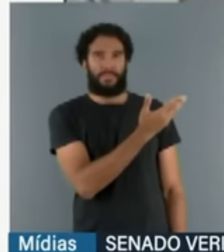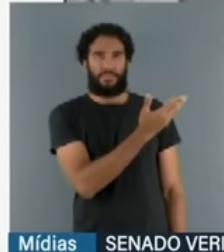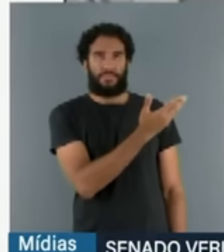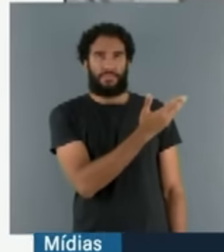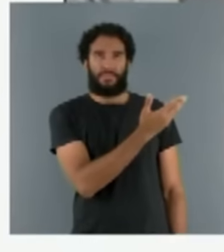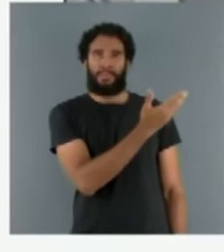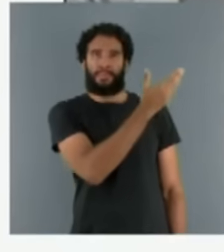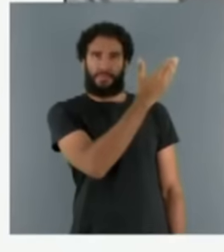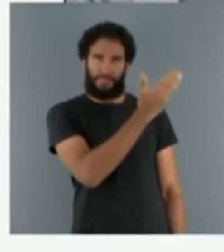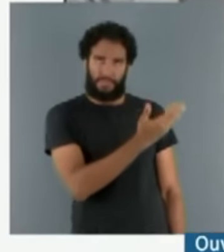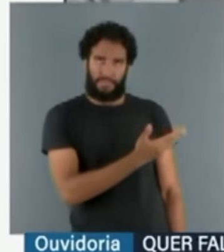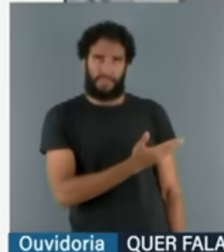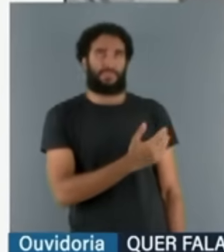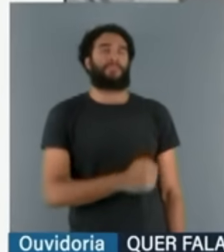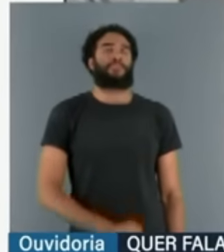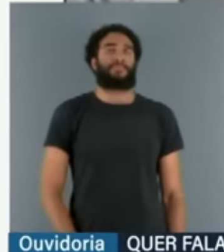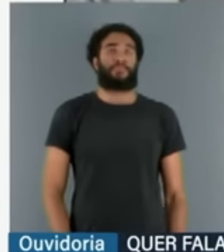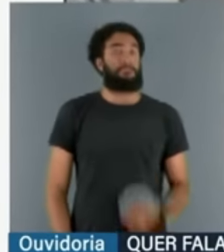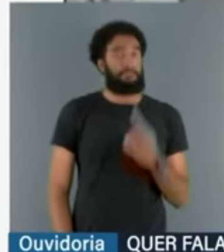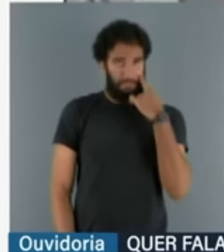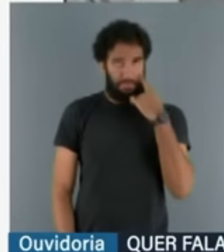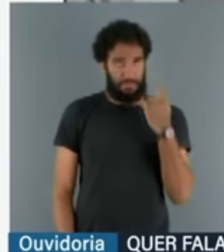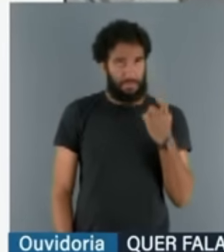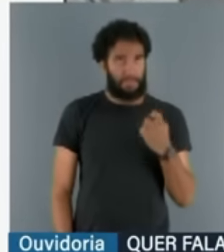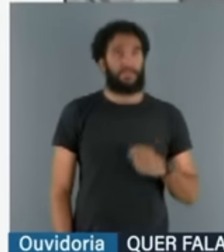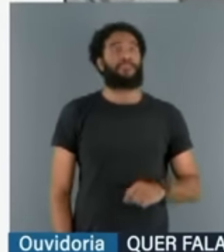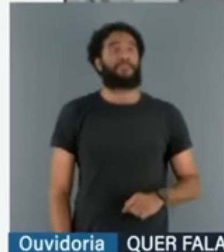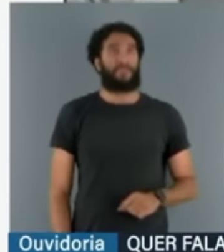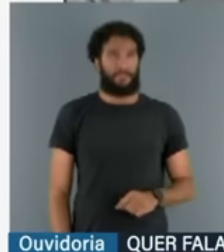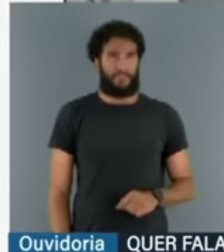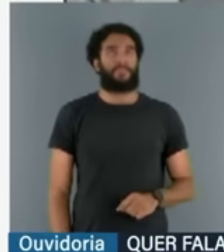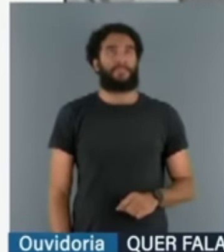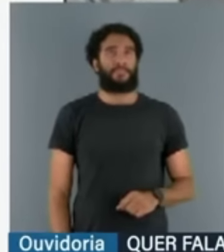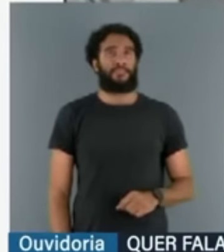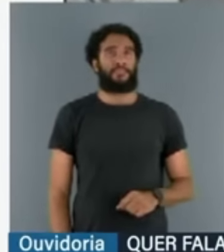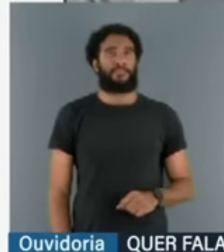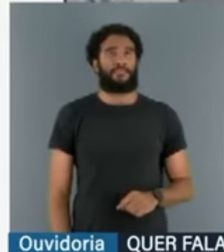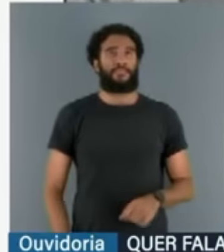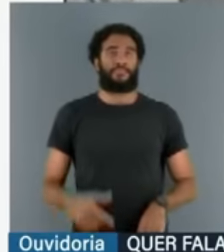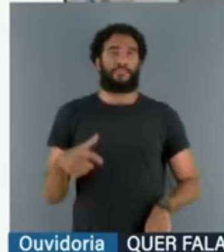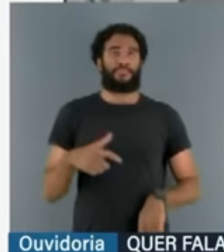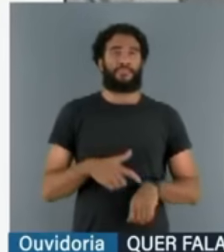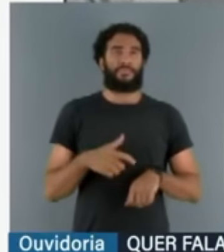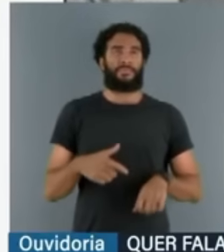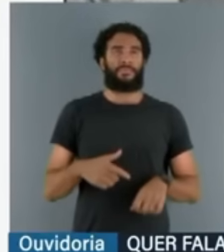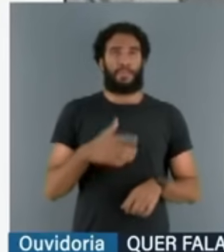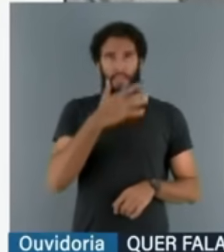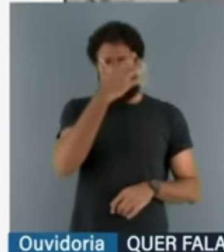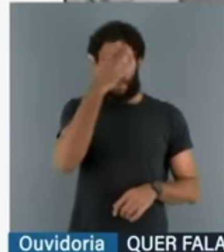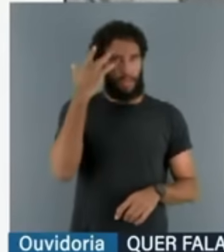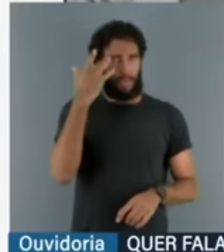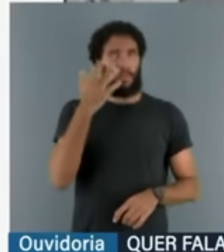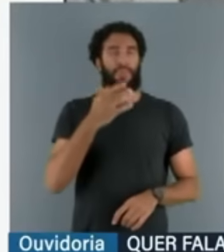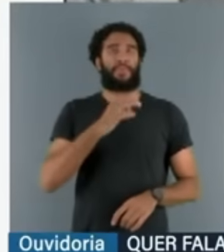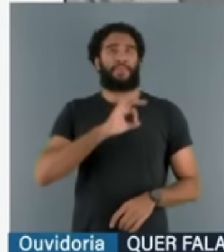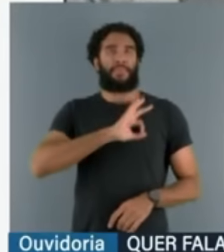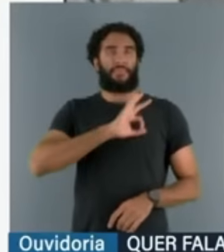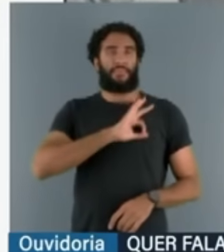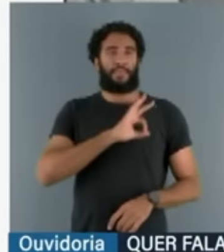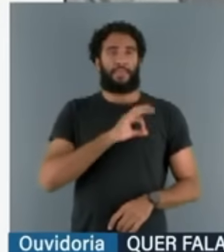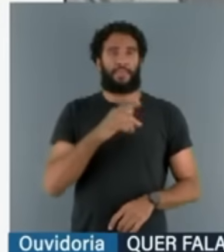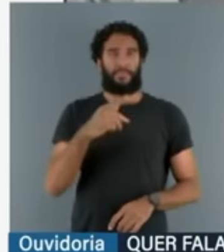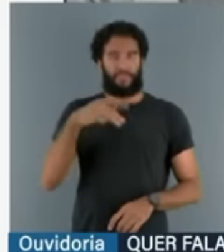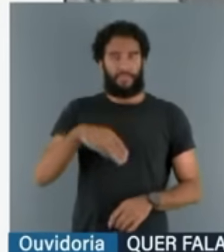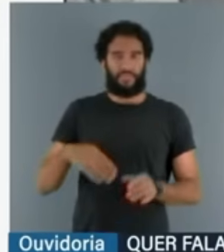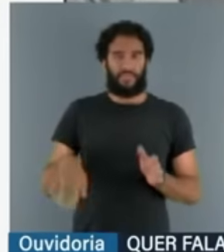Na sequência, que é um ponto muito interessante dessa chegada aqui desses militares. Porque lá atrás, a Polícia